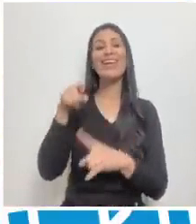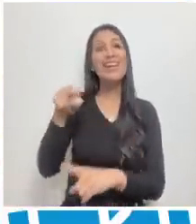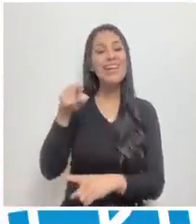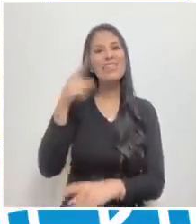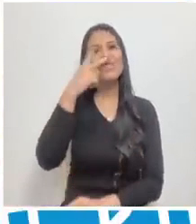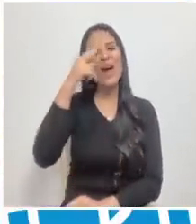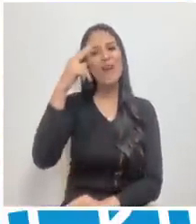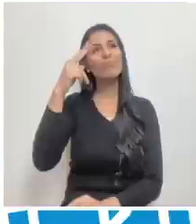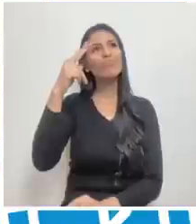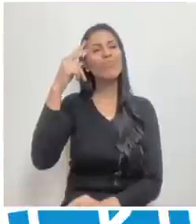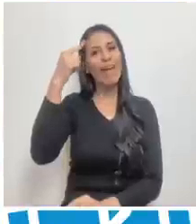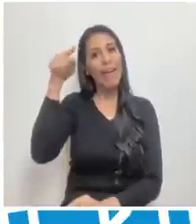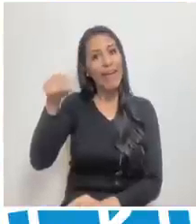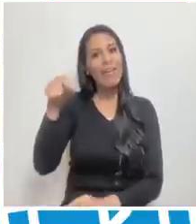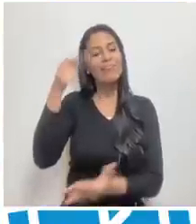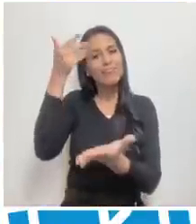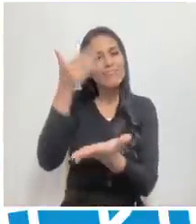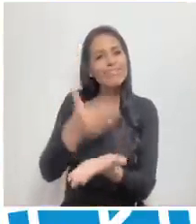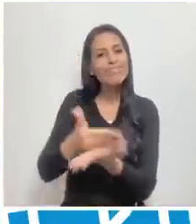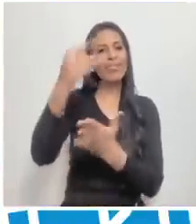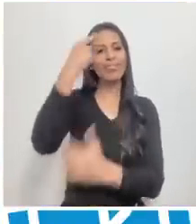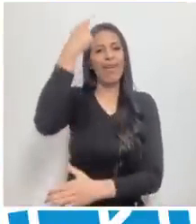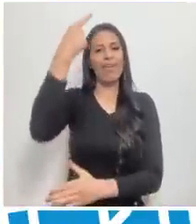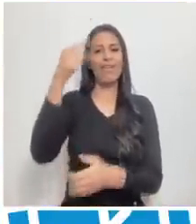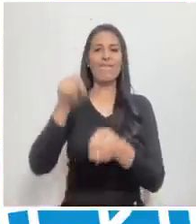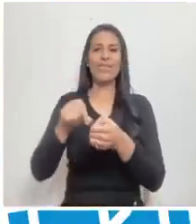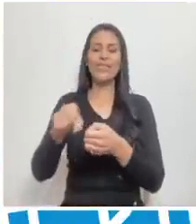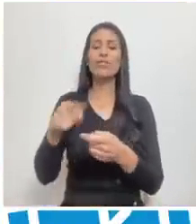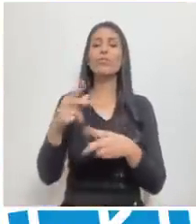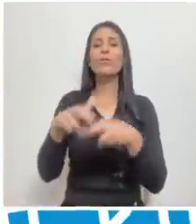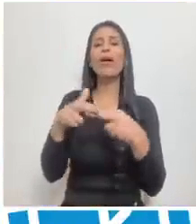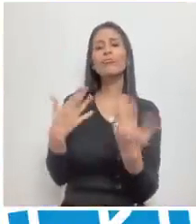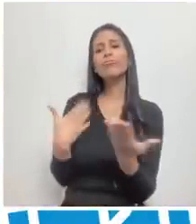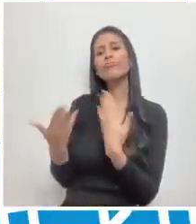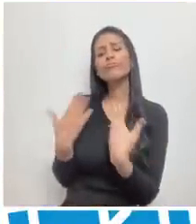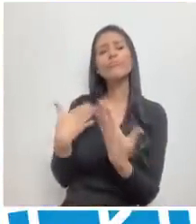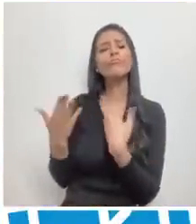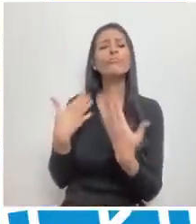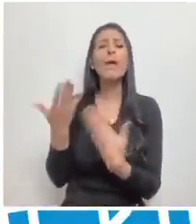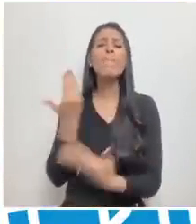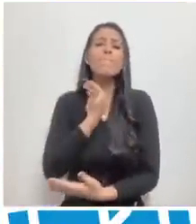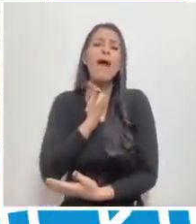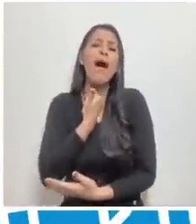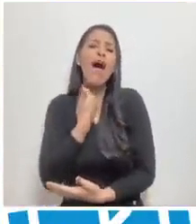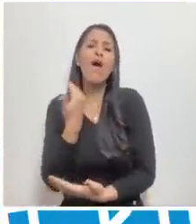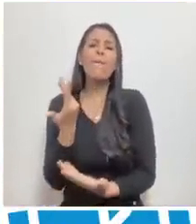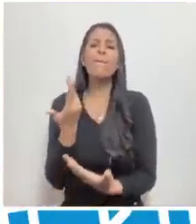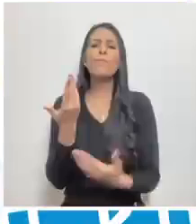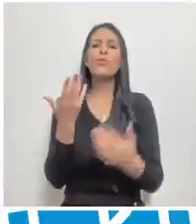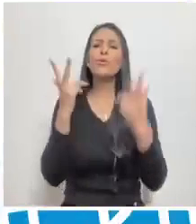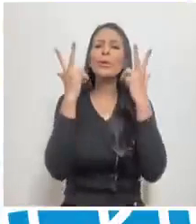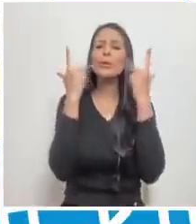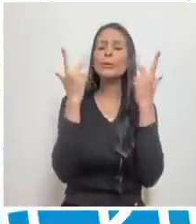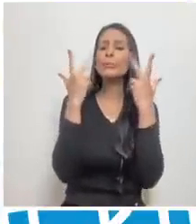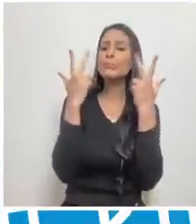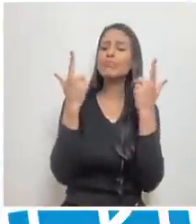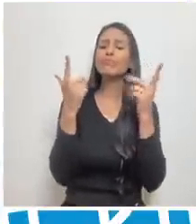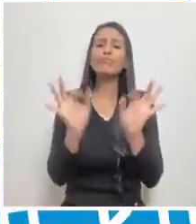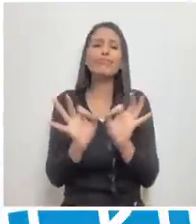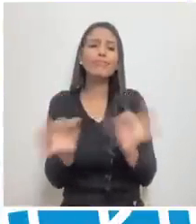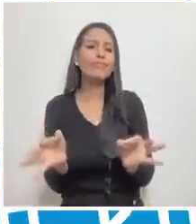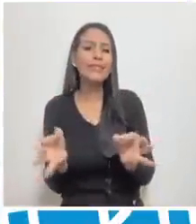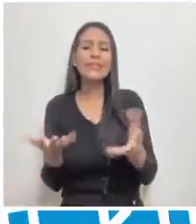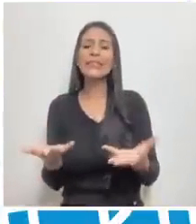um bate-papo comigo, assim, um bate-papo bem informal e que gerou essa